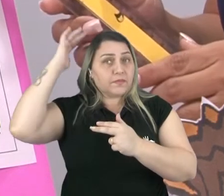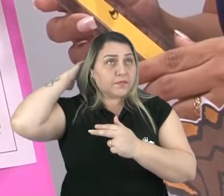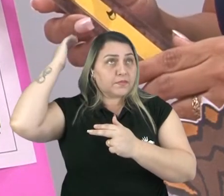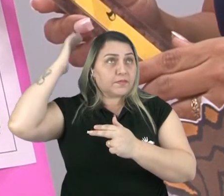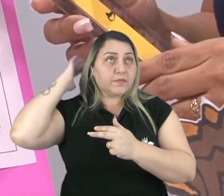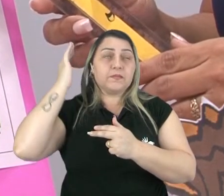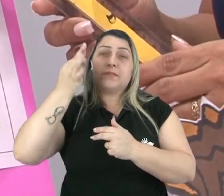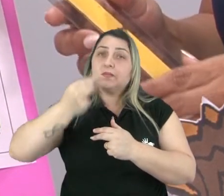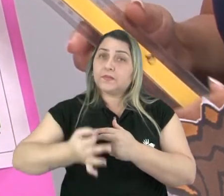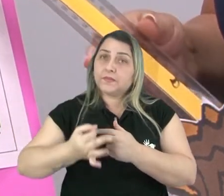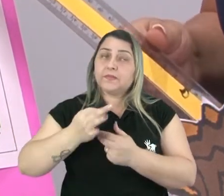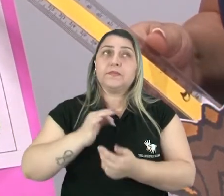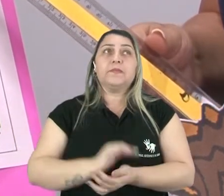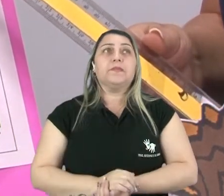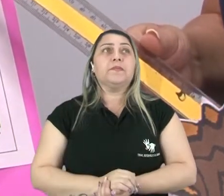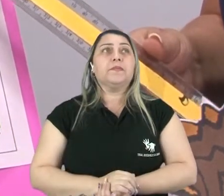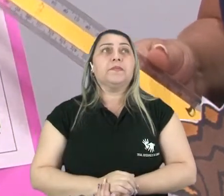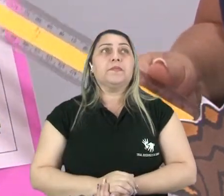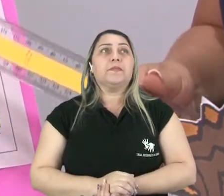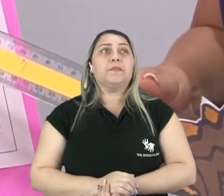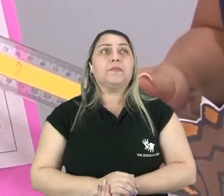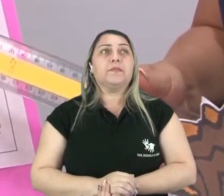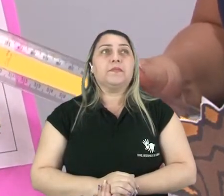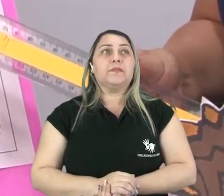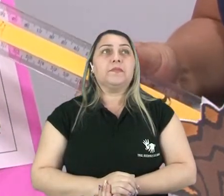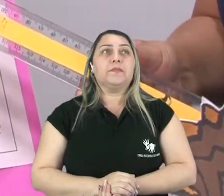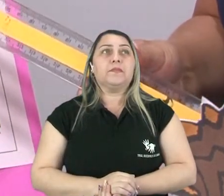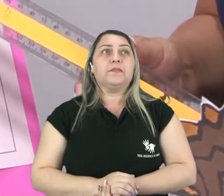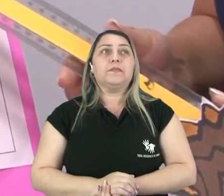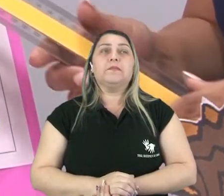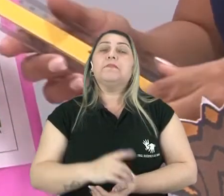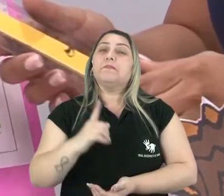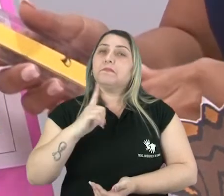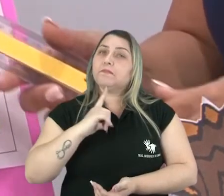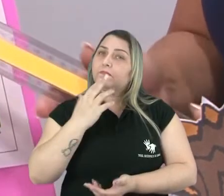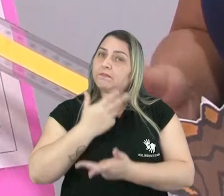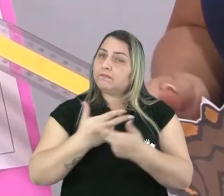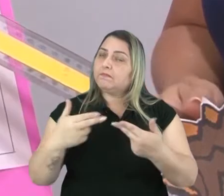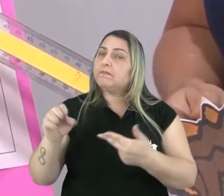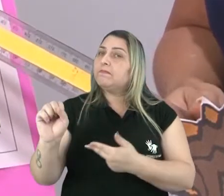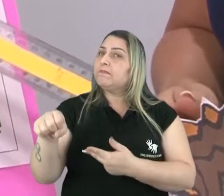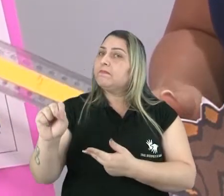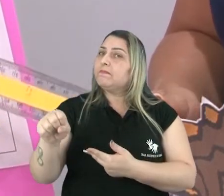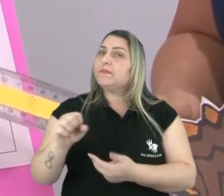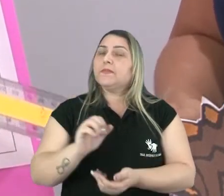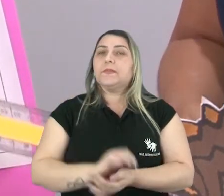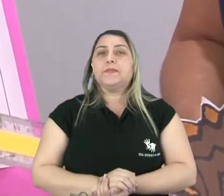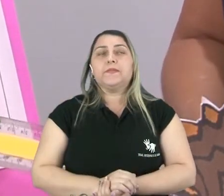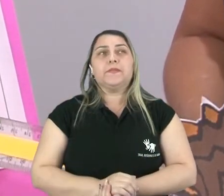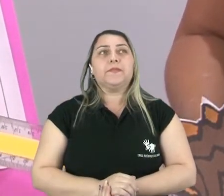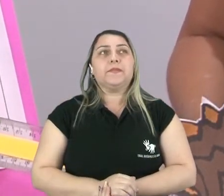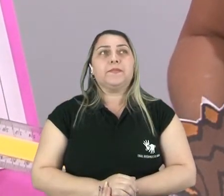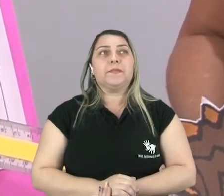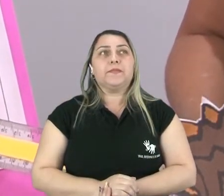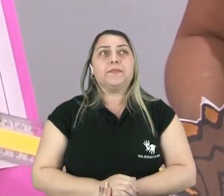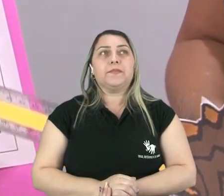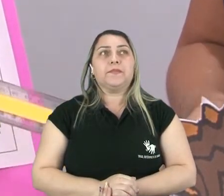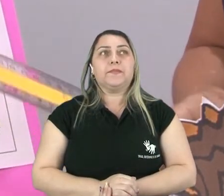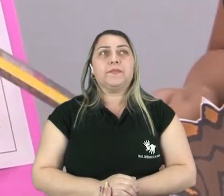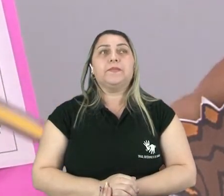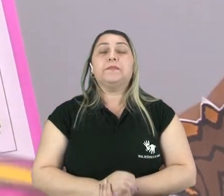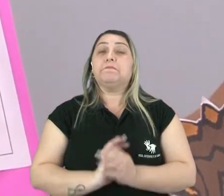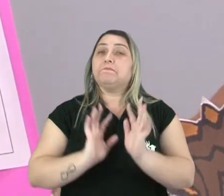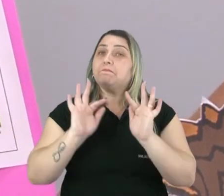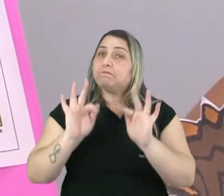Certo? O fundo aqui está de uma cor, aqui de outra. Neste quadrinho também já é outra cor, neste e no